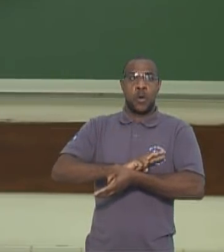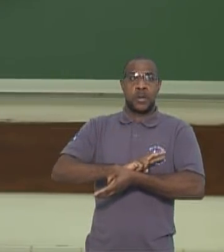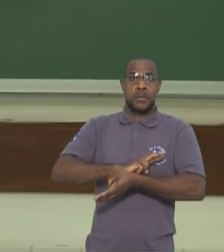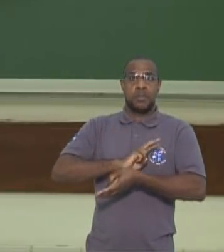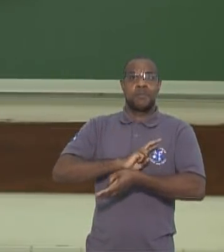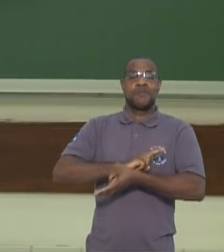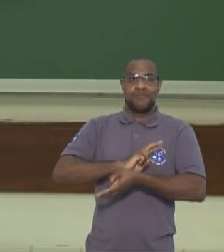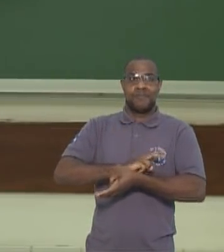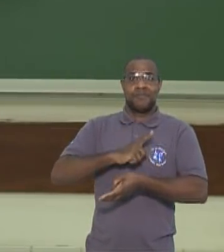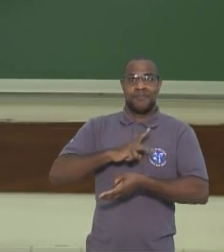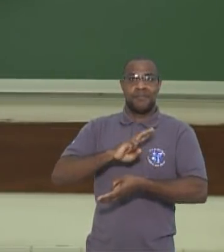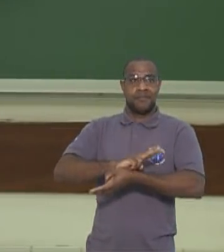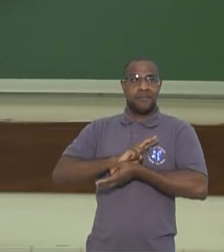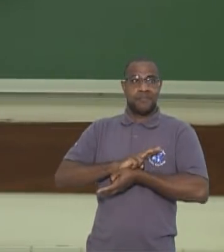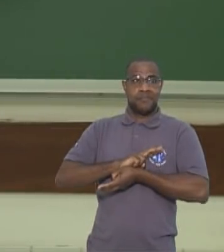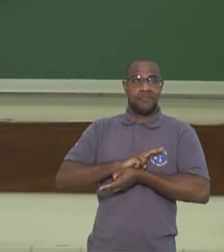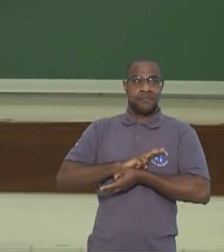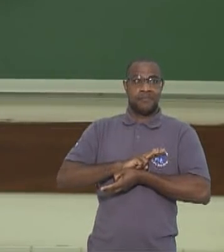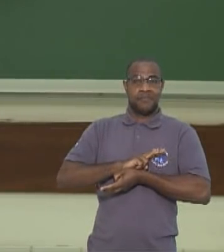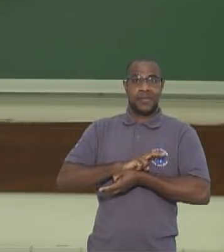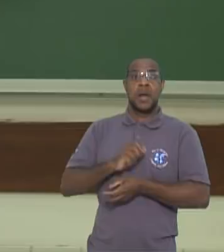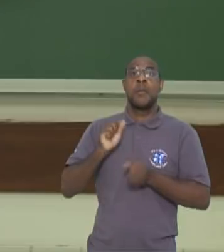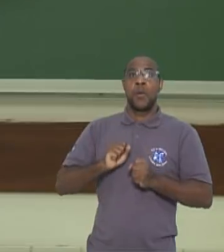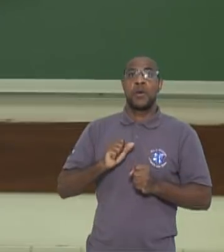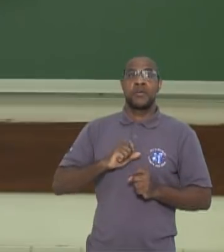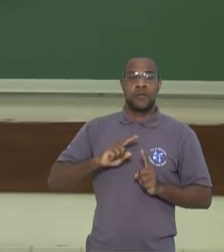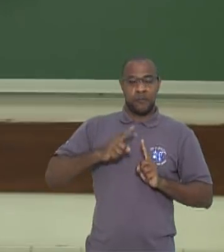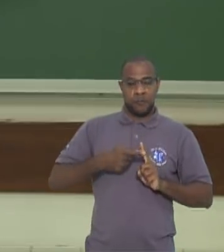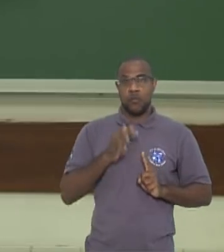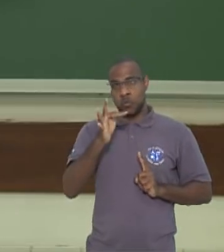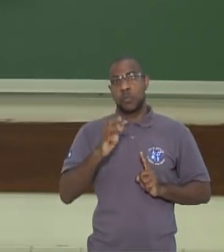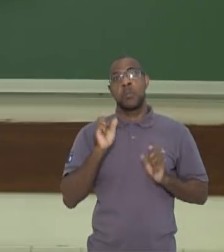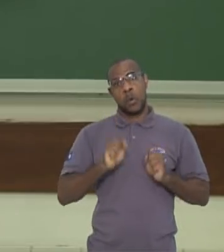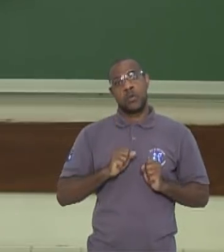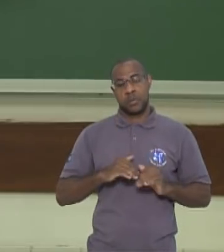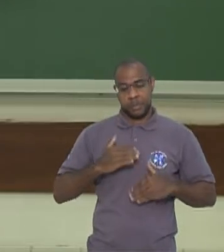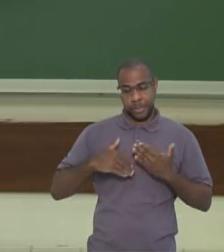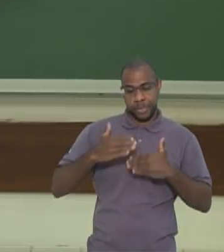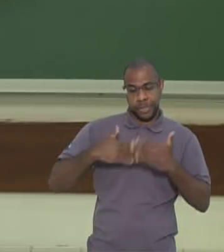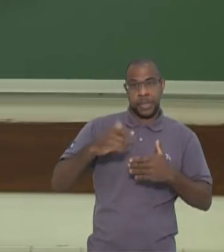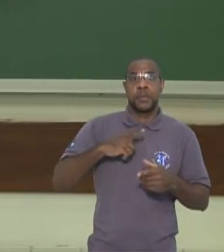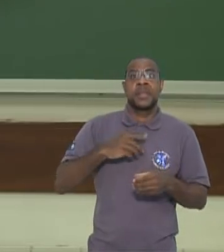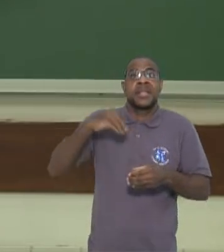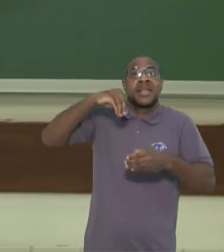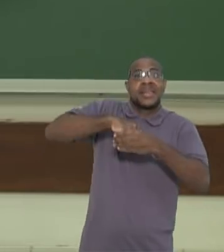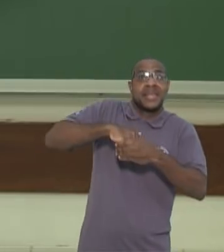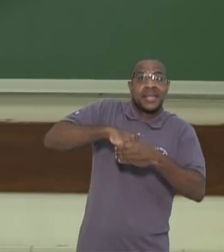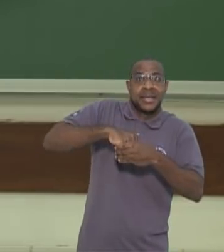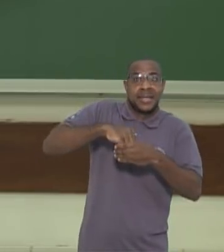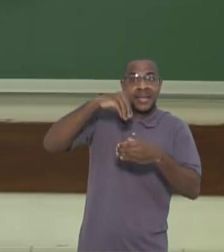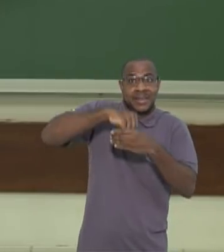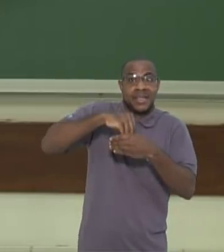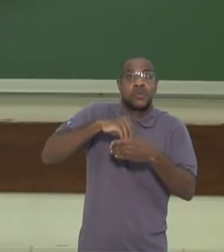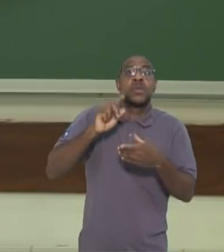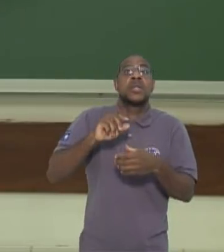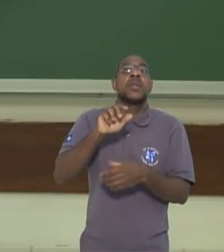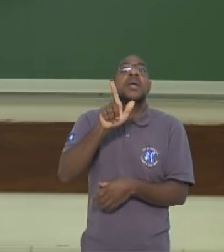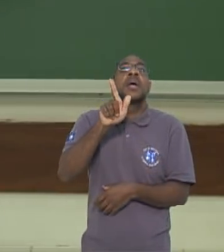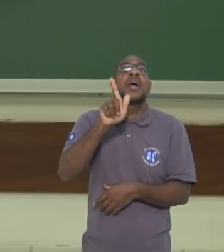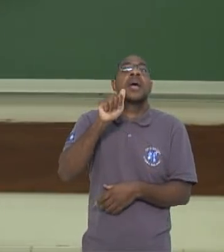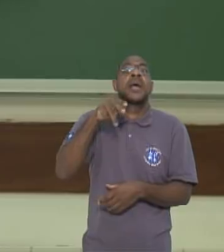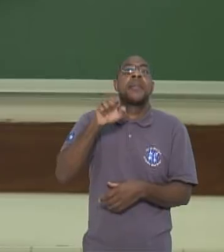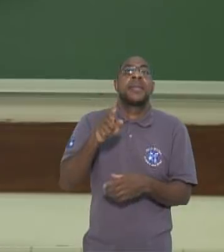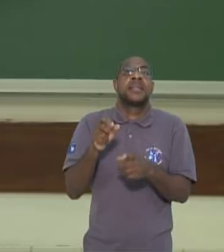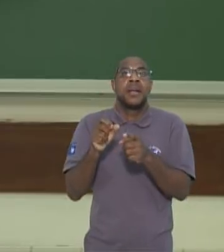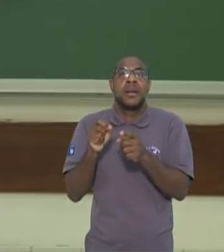21. Então, ela pode ter filhos com síndrome de Down, tá? Então, vai estar lá nos gametas ou do pai ou da mãe, esse defeitozinho, e quando for